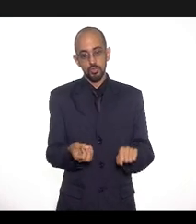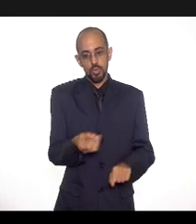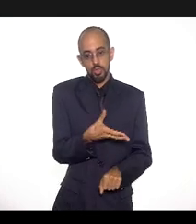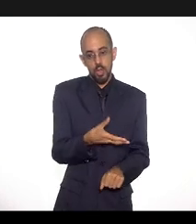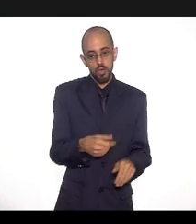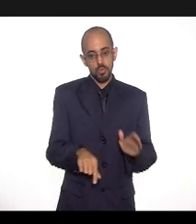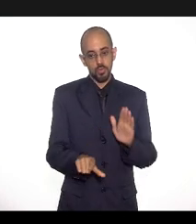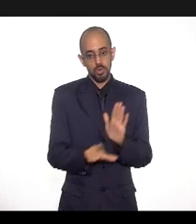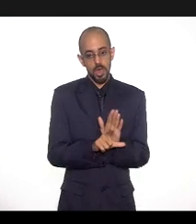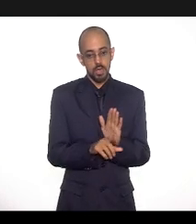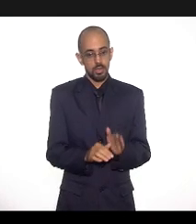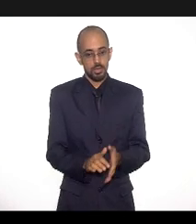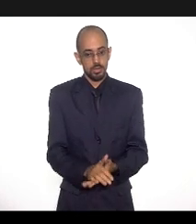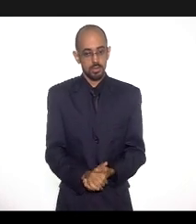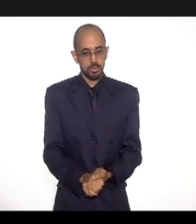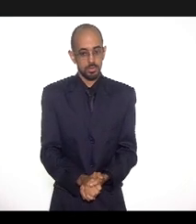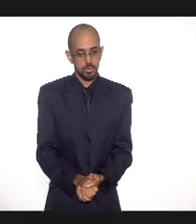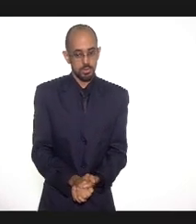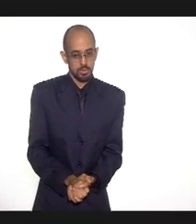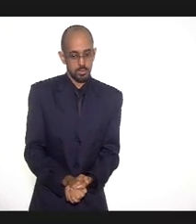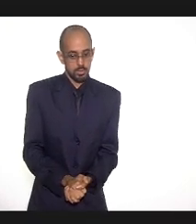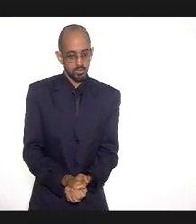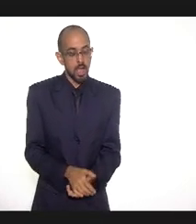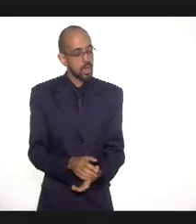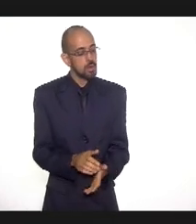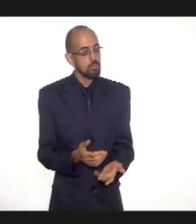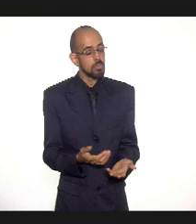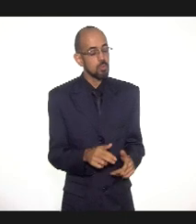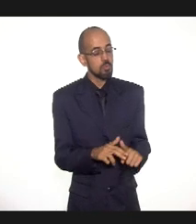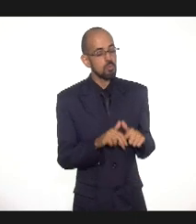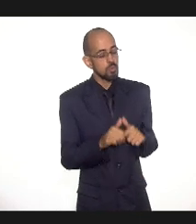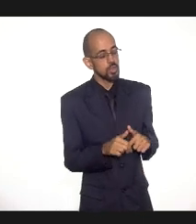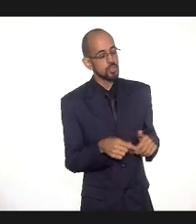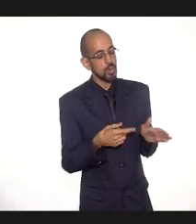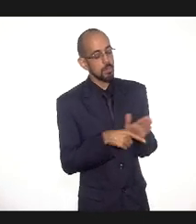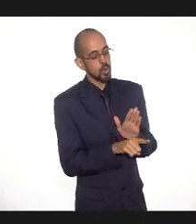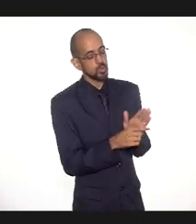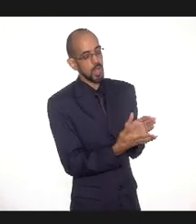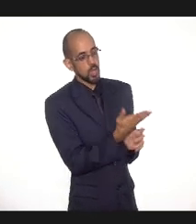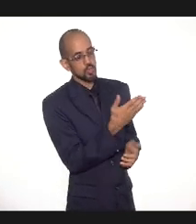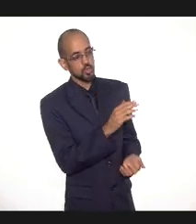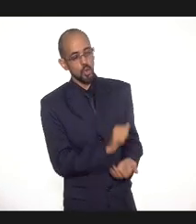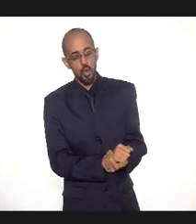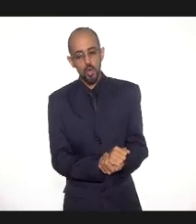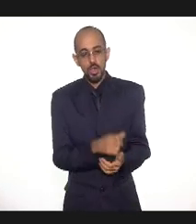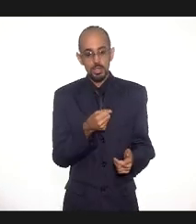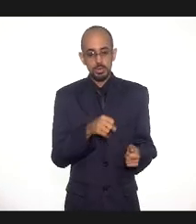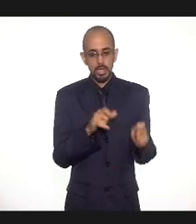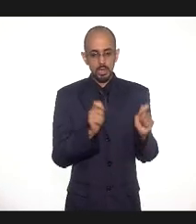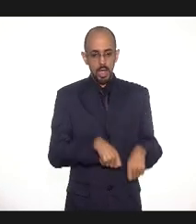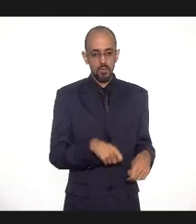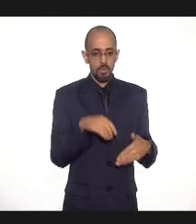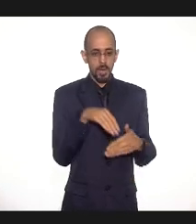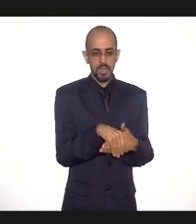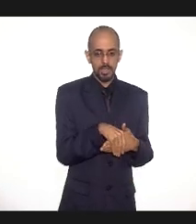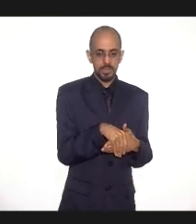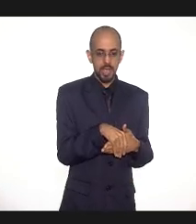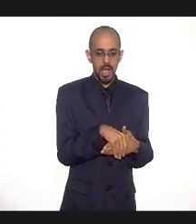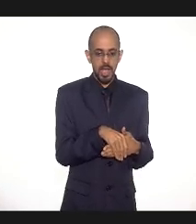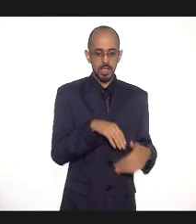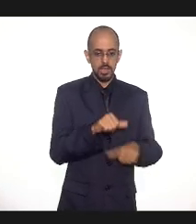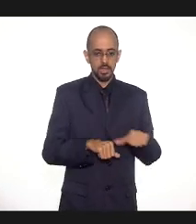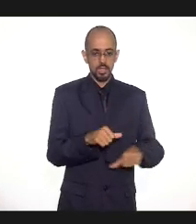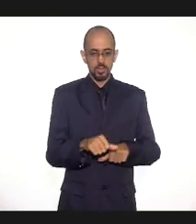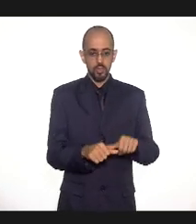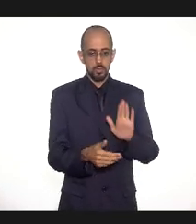lei. É justamente isso que eu, né, perguntei a Vossa Excelência. Era possível, então, anexar os dois e transformar a proposta deles